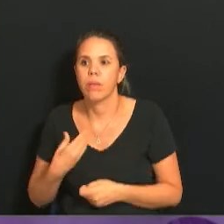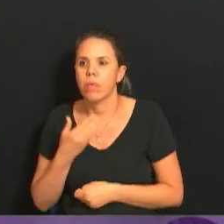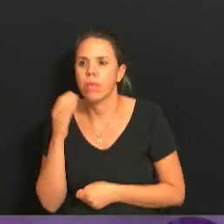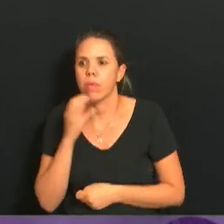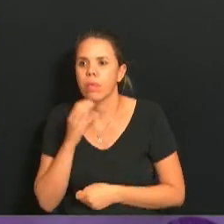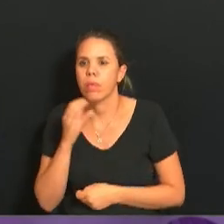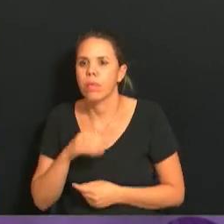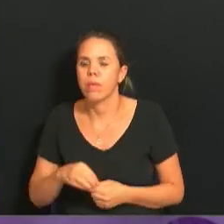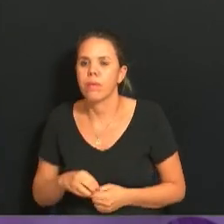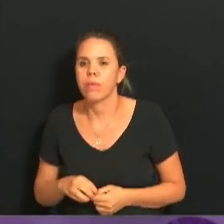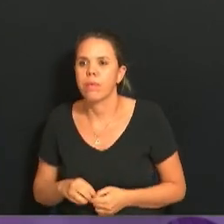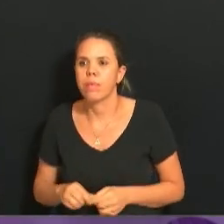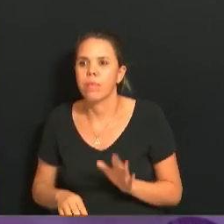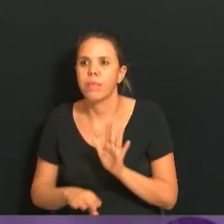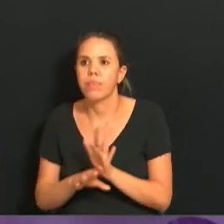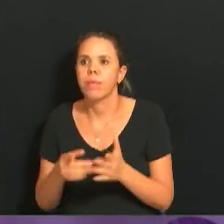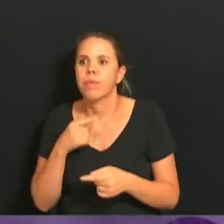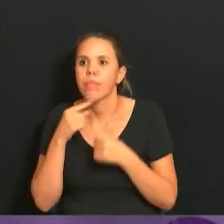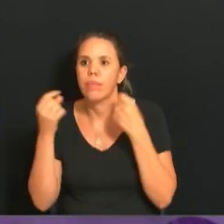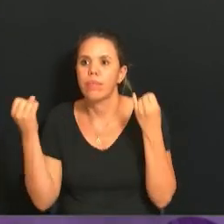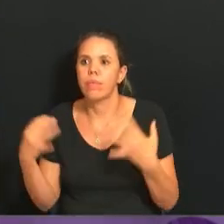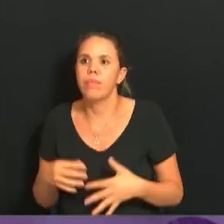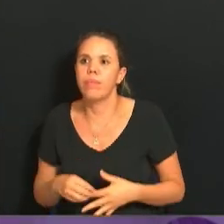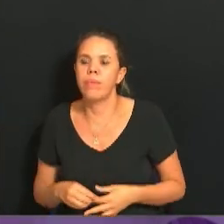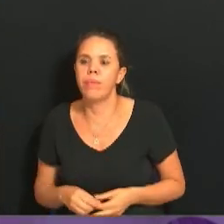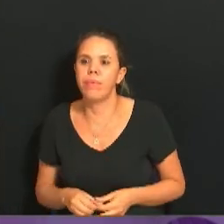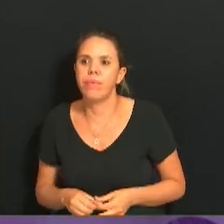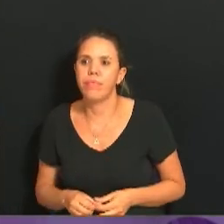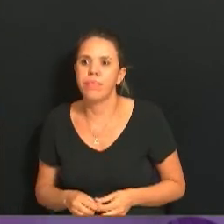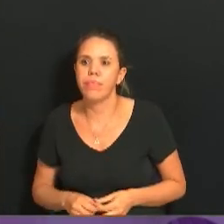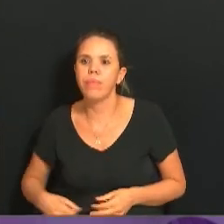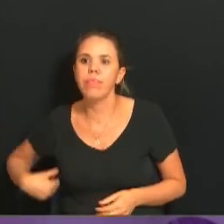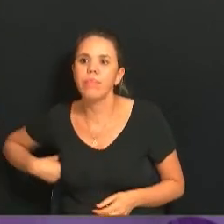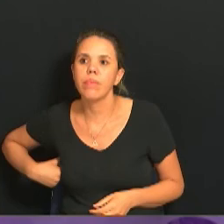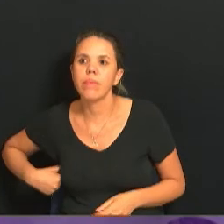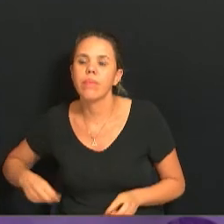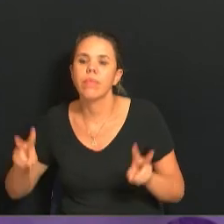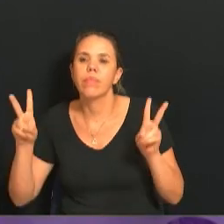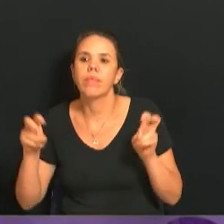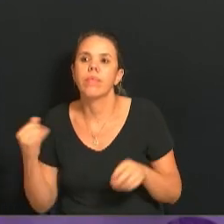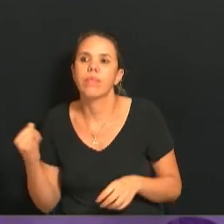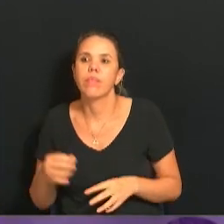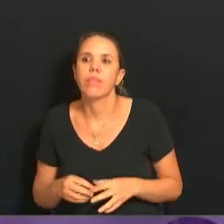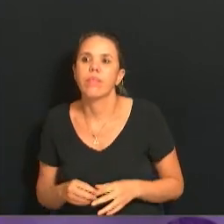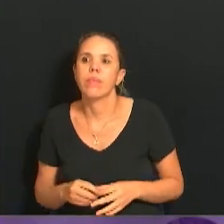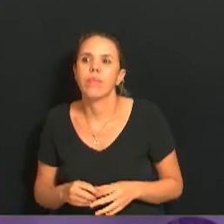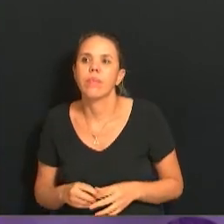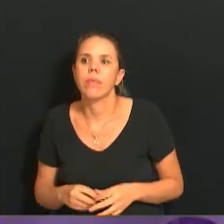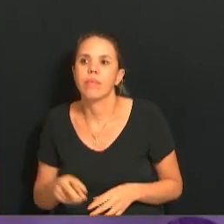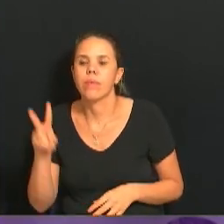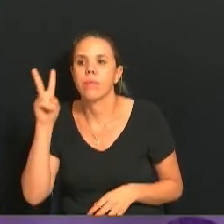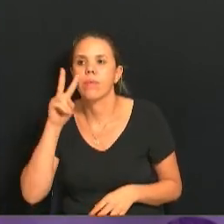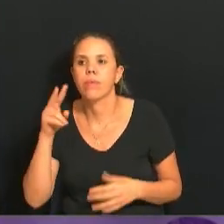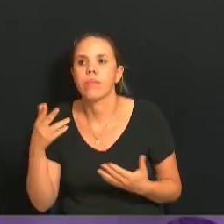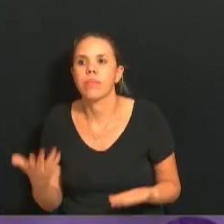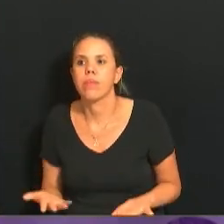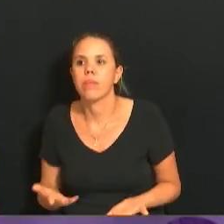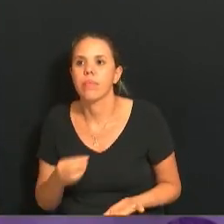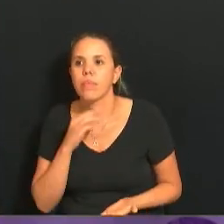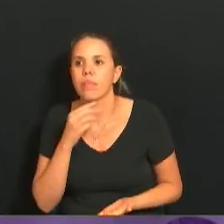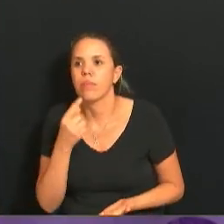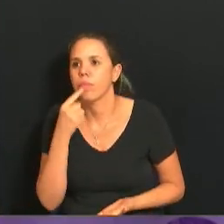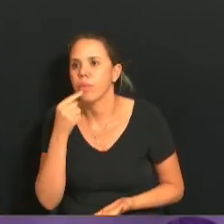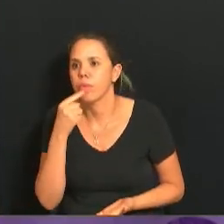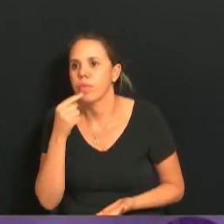mas o senhor fez questão aqui de tirar todas as nossas dúvidas e falar sobre esse tema que é tão importante. E lembrar, né, Março Vermelho para